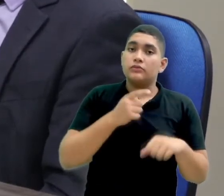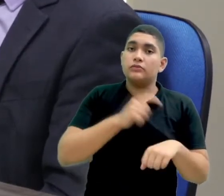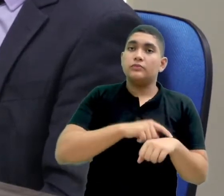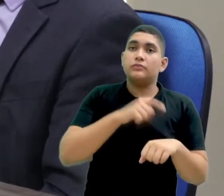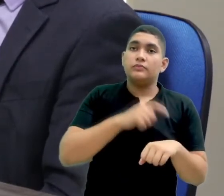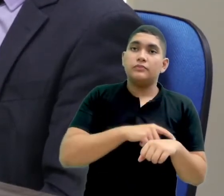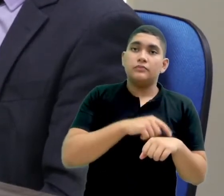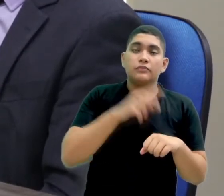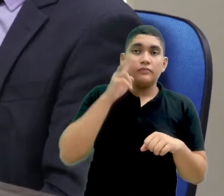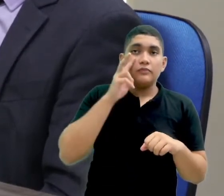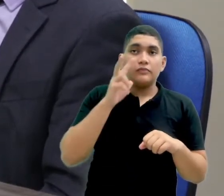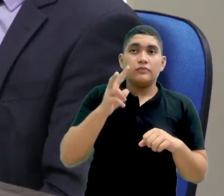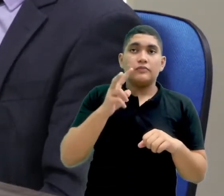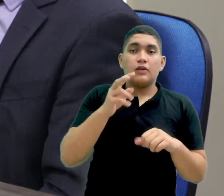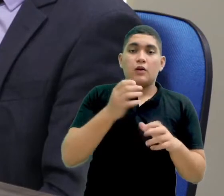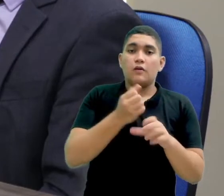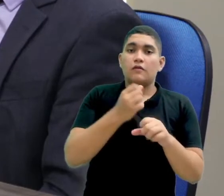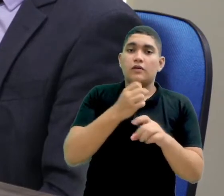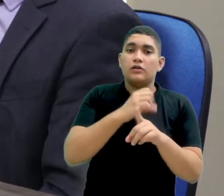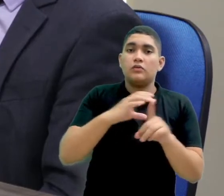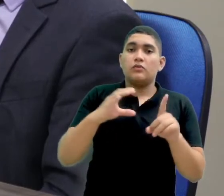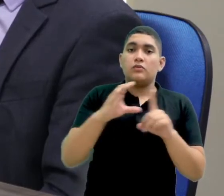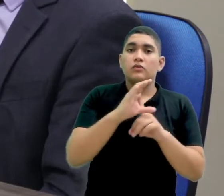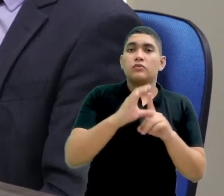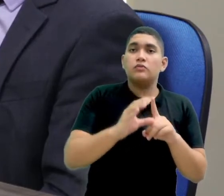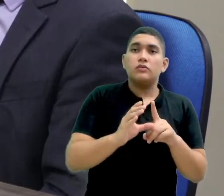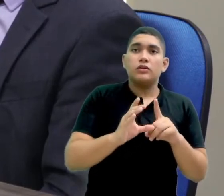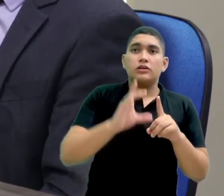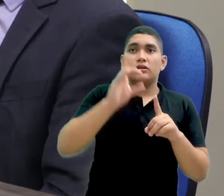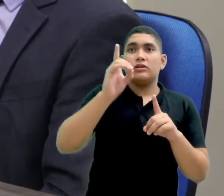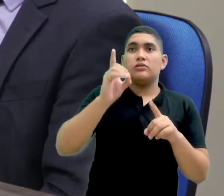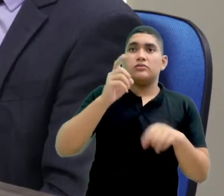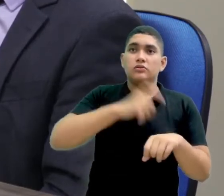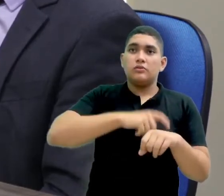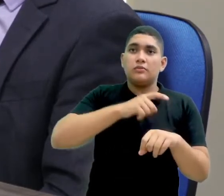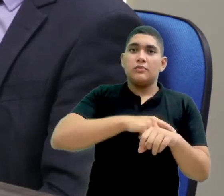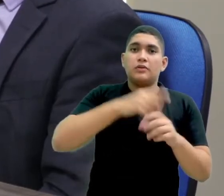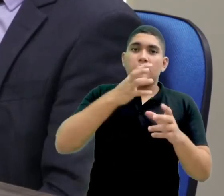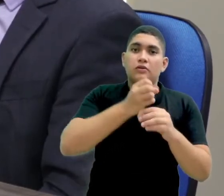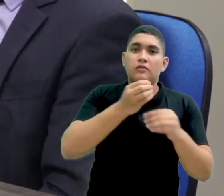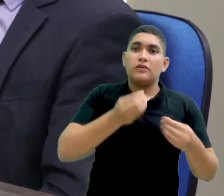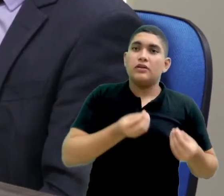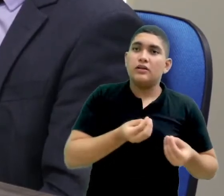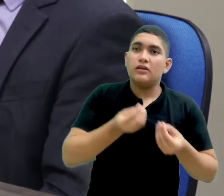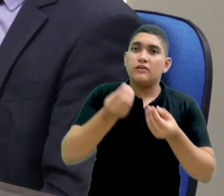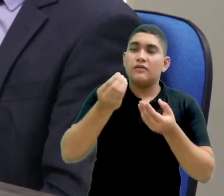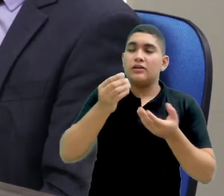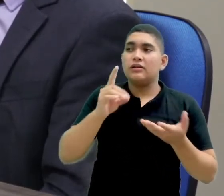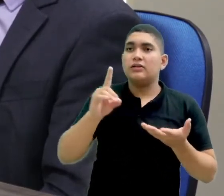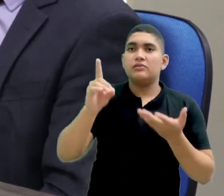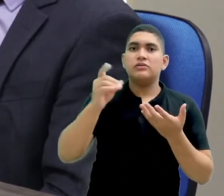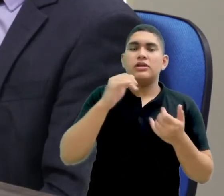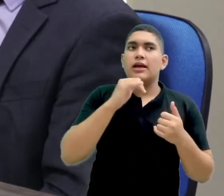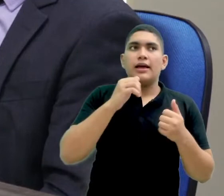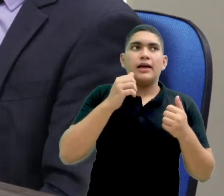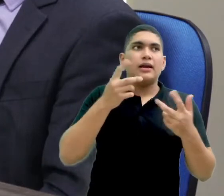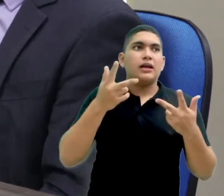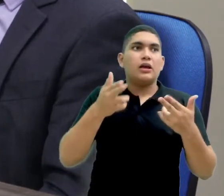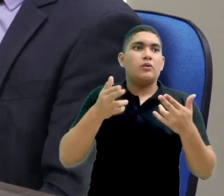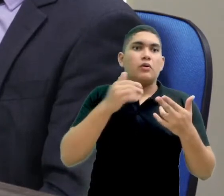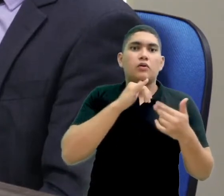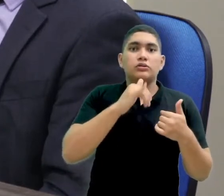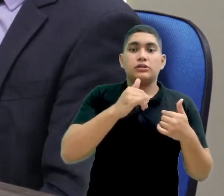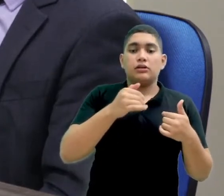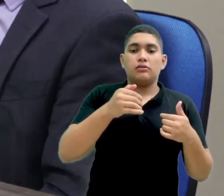princípio, a pessoa, ao ofertar, ela estava declarando publicamente: olha, eu estou em comunhão com Deus, né? E aí nós